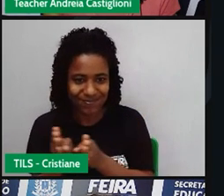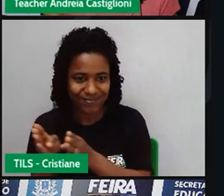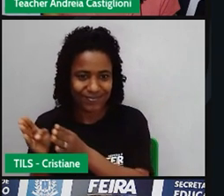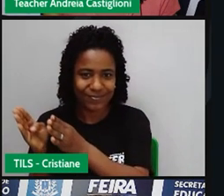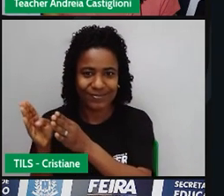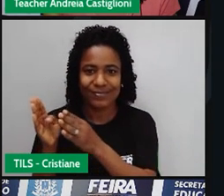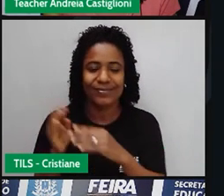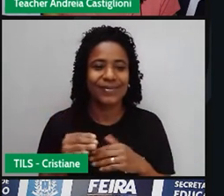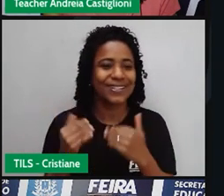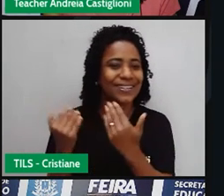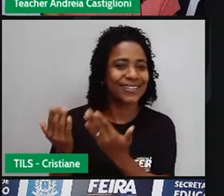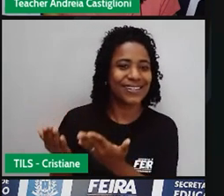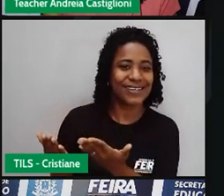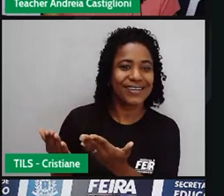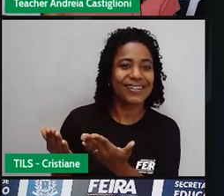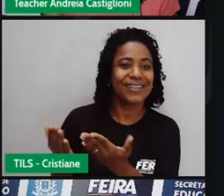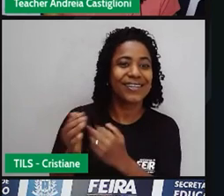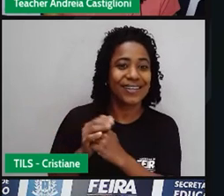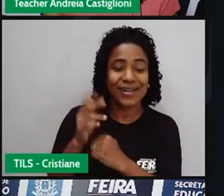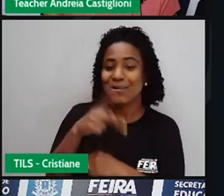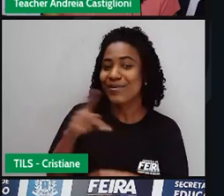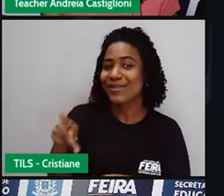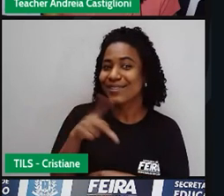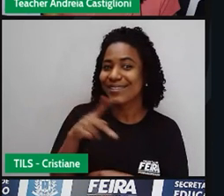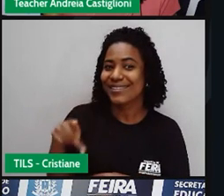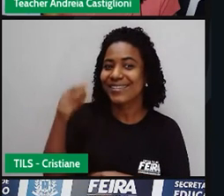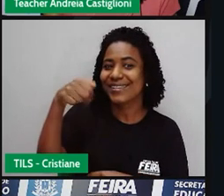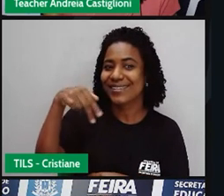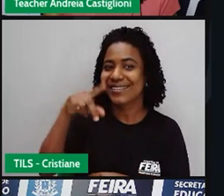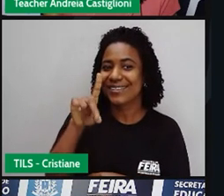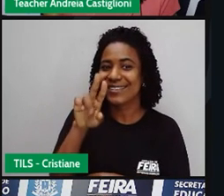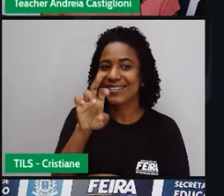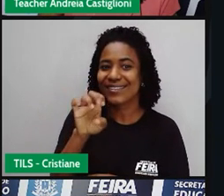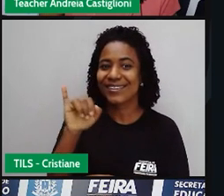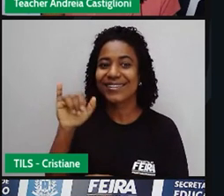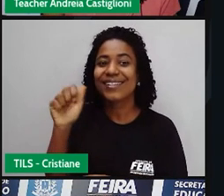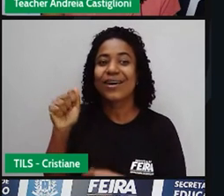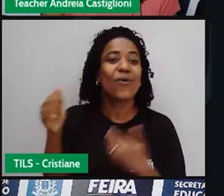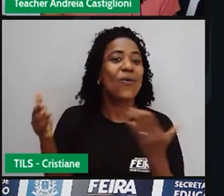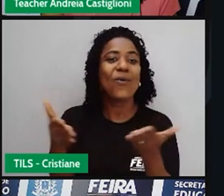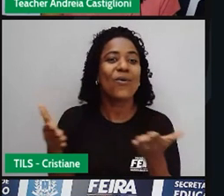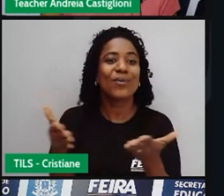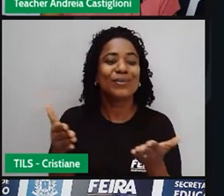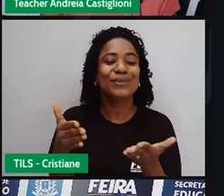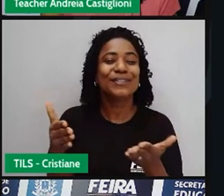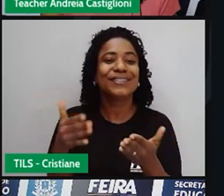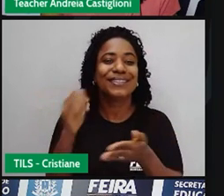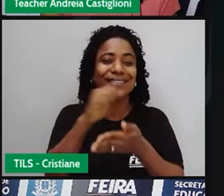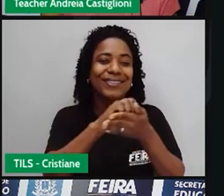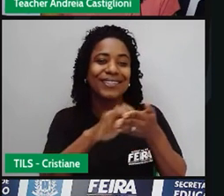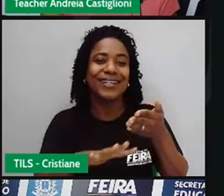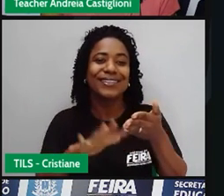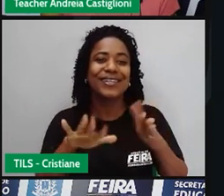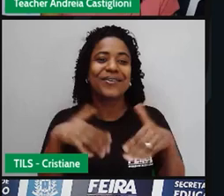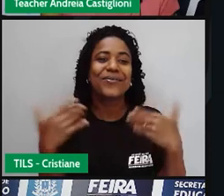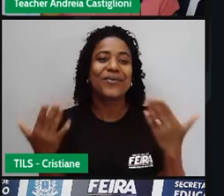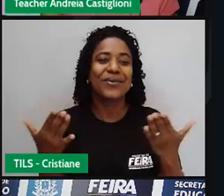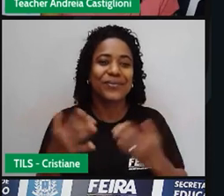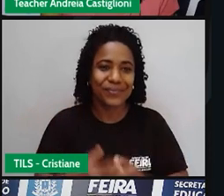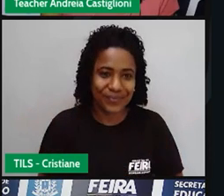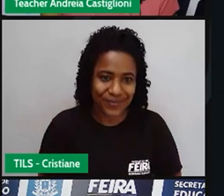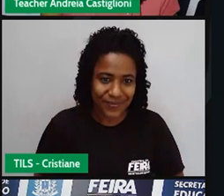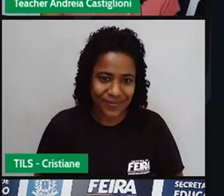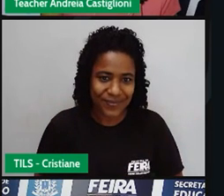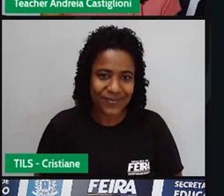Oi e aí titia Andreia Qual será o primeiro Desafio dos nossos estudantes terão que realizar hoje para o nosso